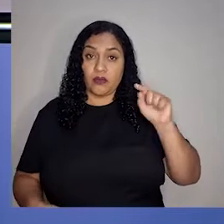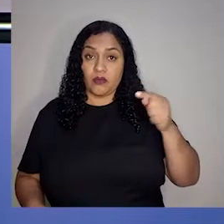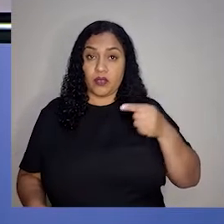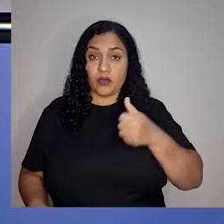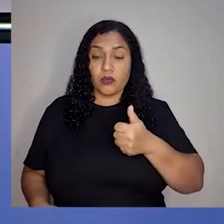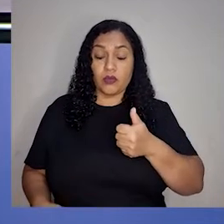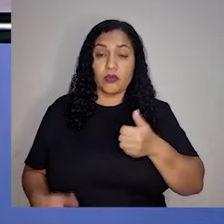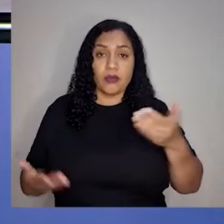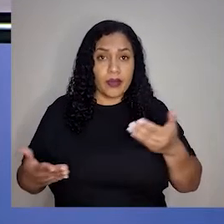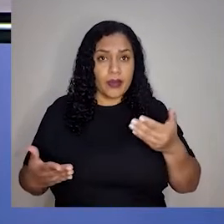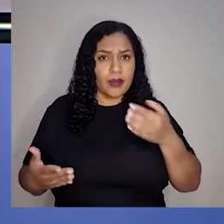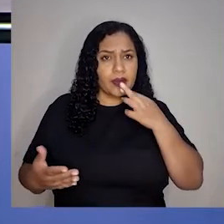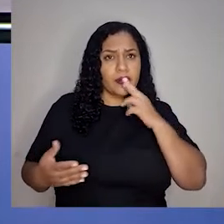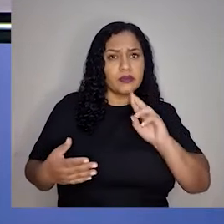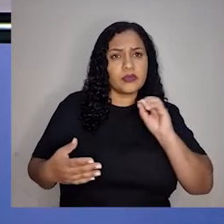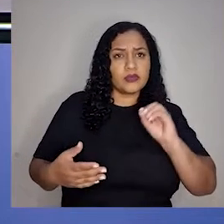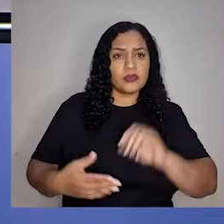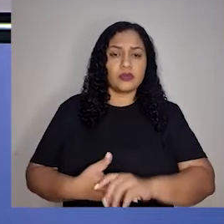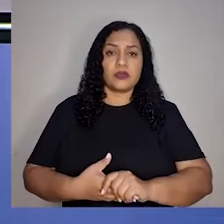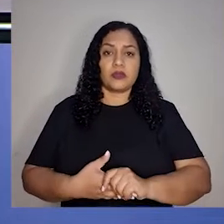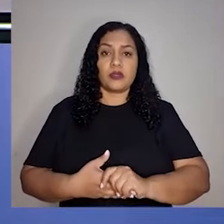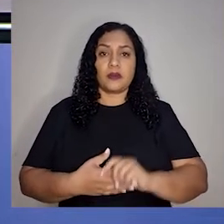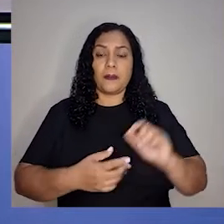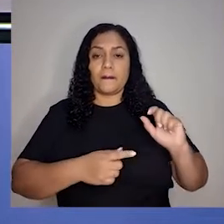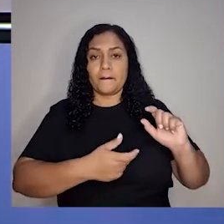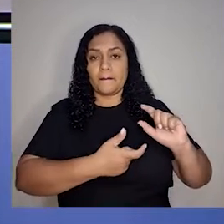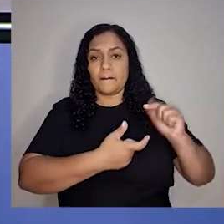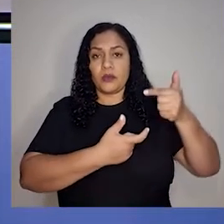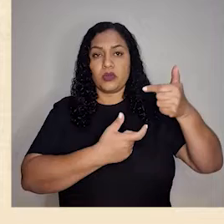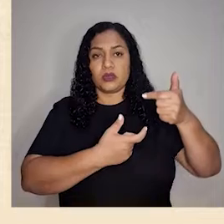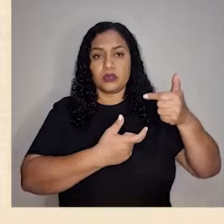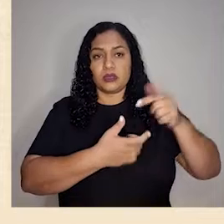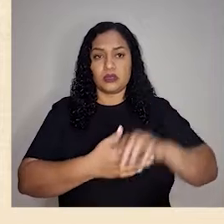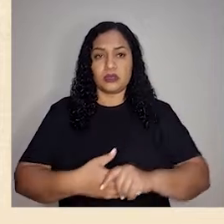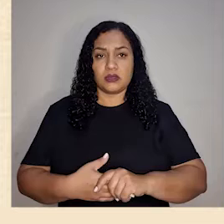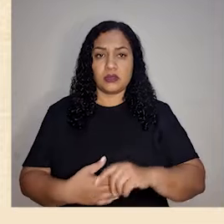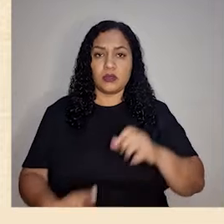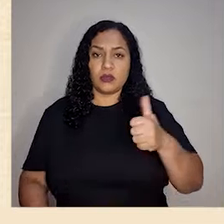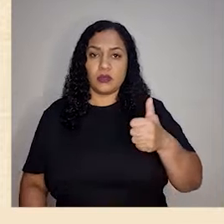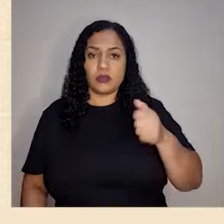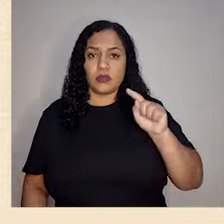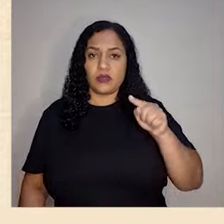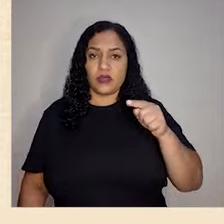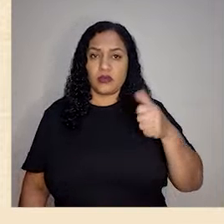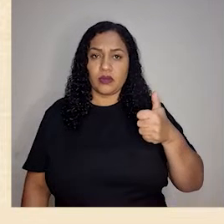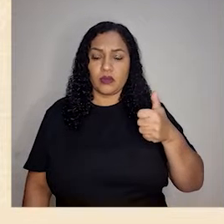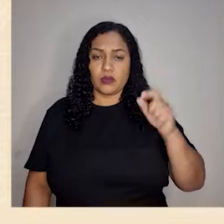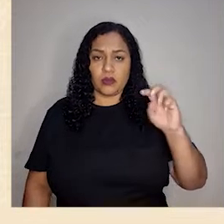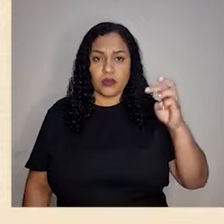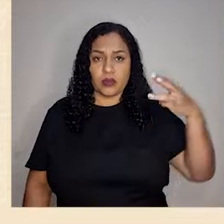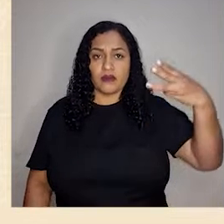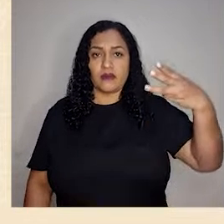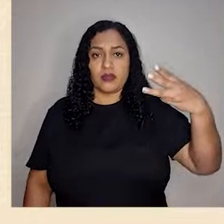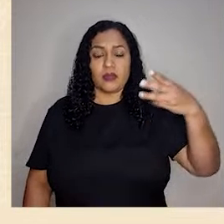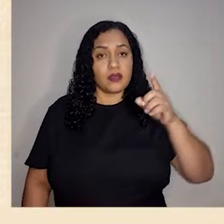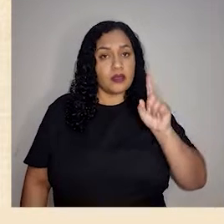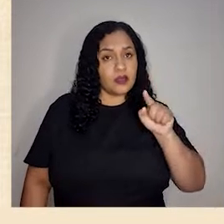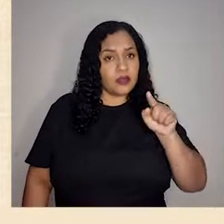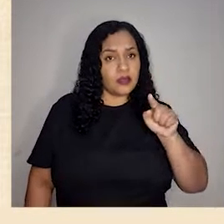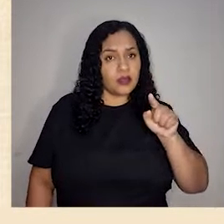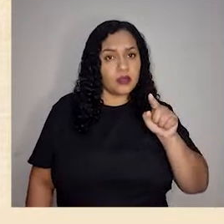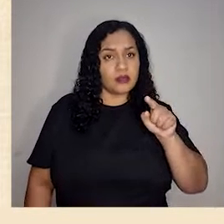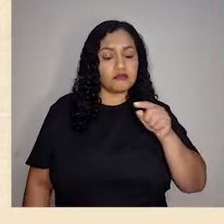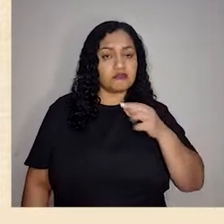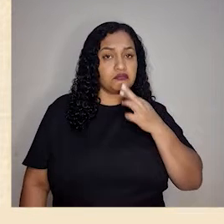agora a gente resolve essa potência 1,1 elevado ao cubo vai dar